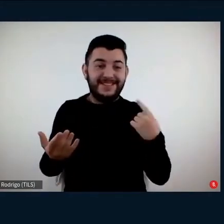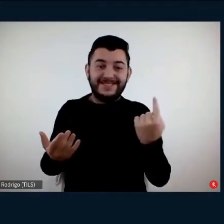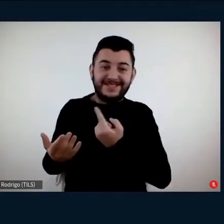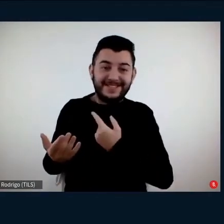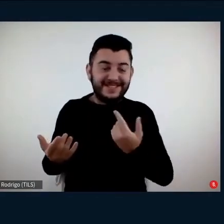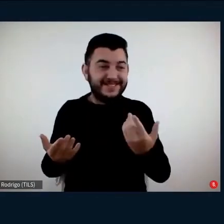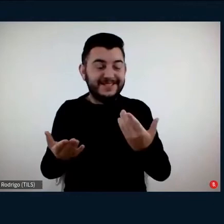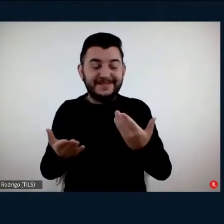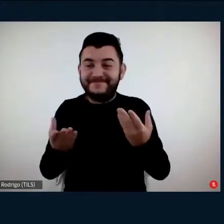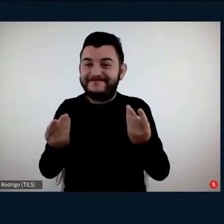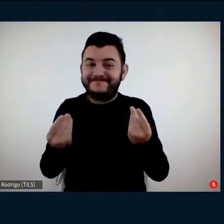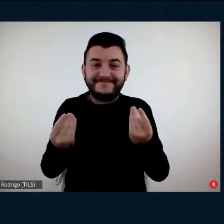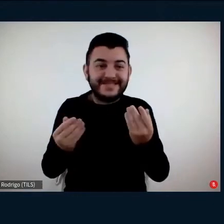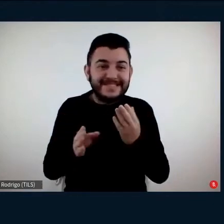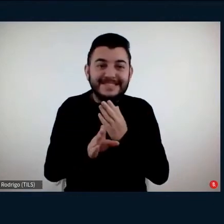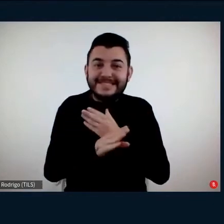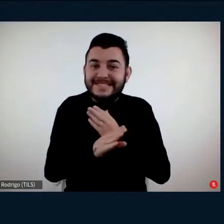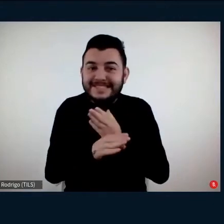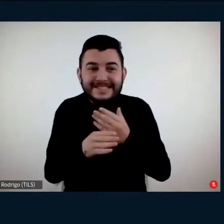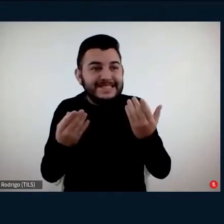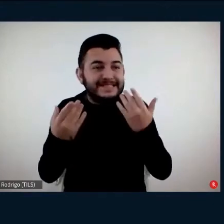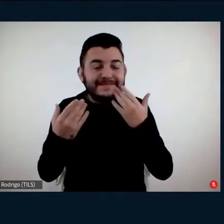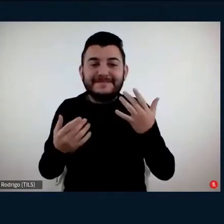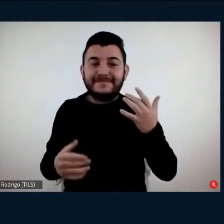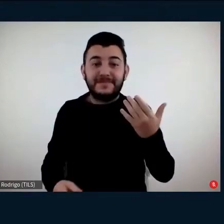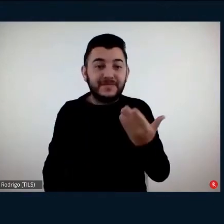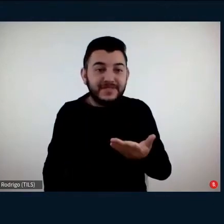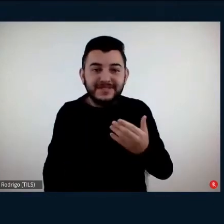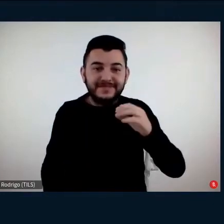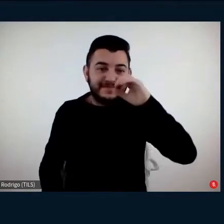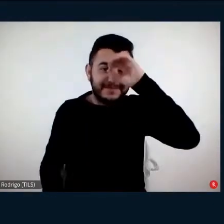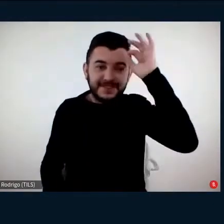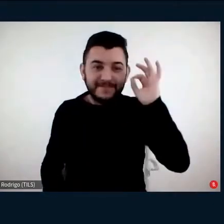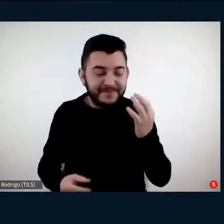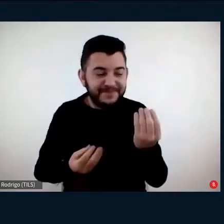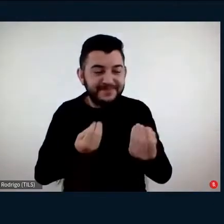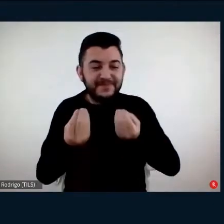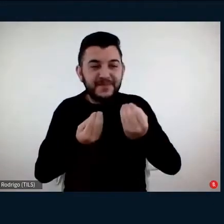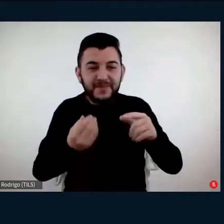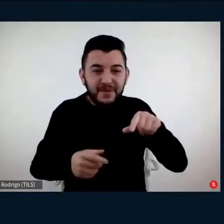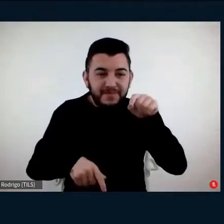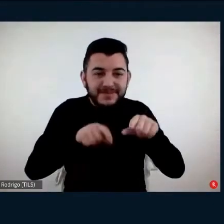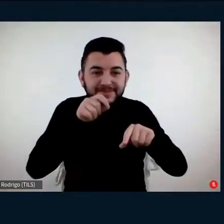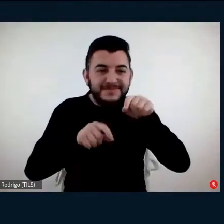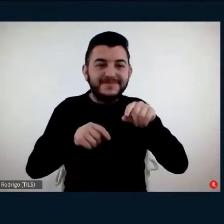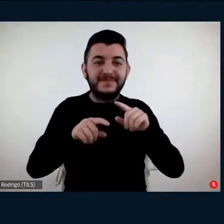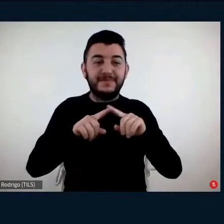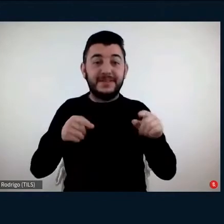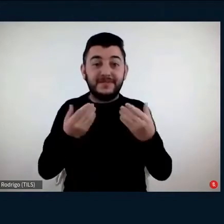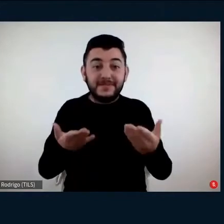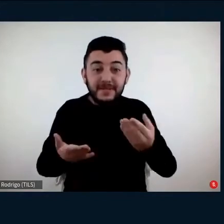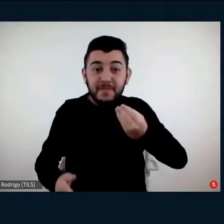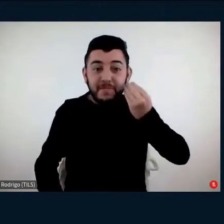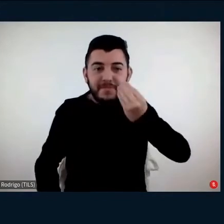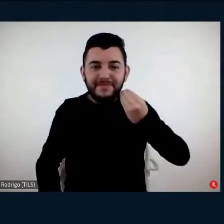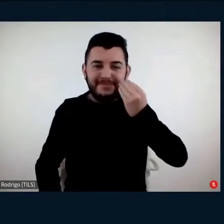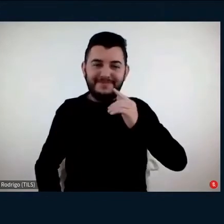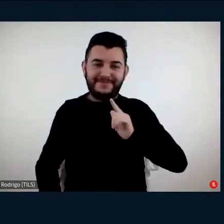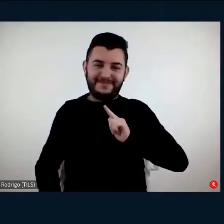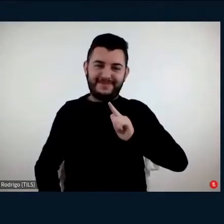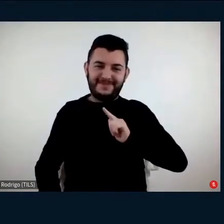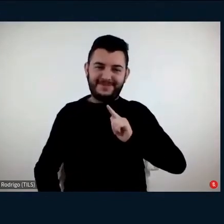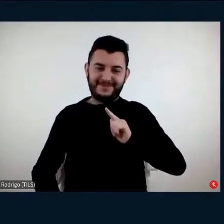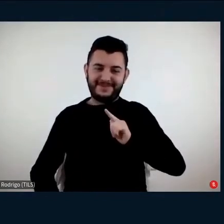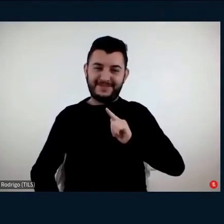para onde atirar. E eu acho que muito por conta dessa imensa experiência que você acumulou, com medo, talvez, de deixar essa